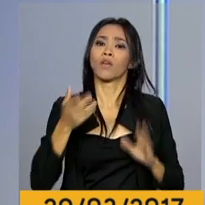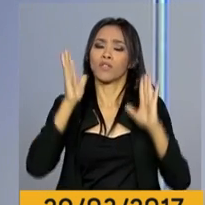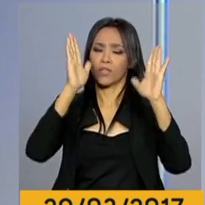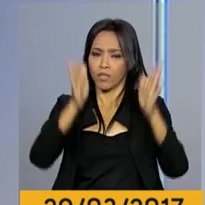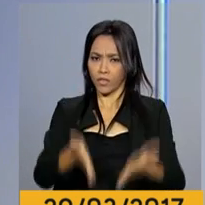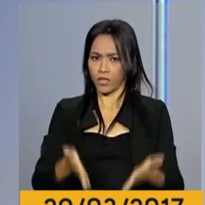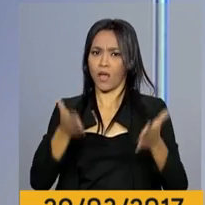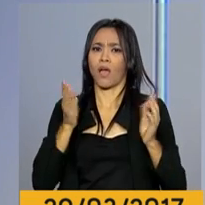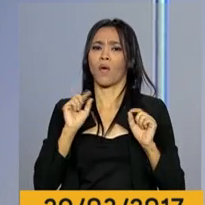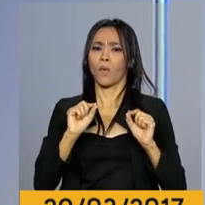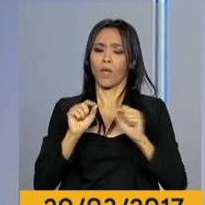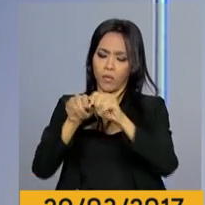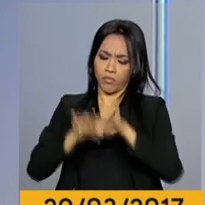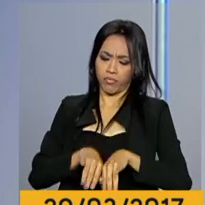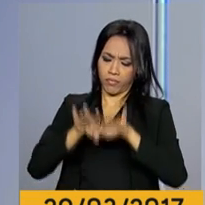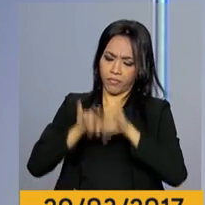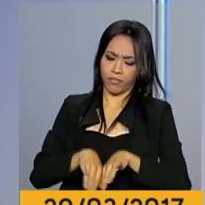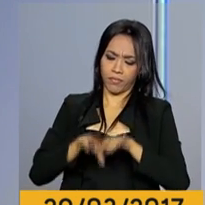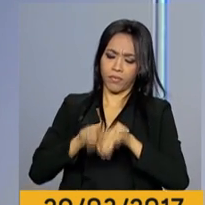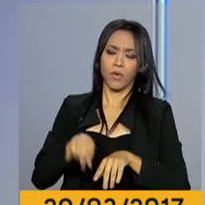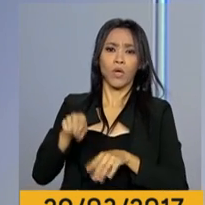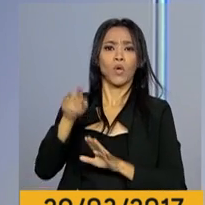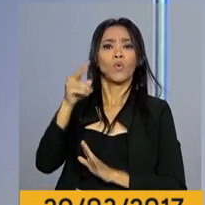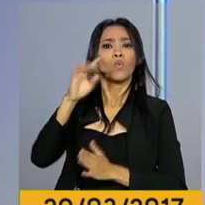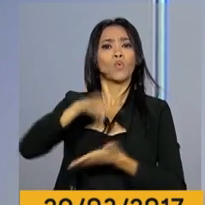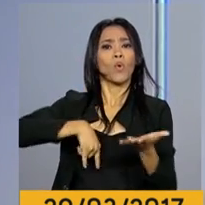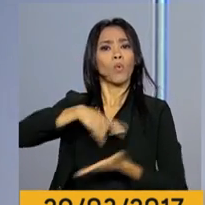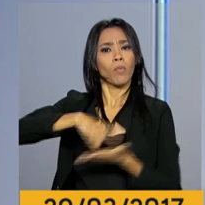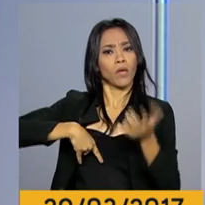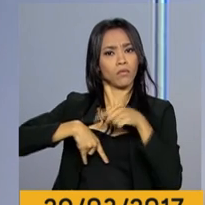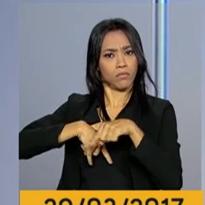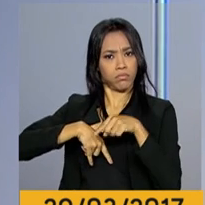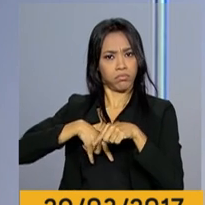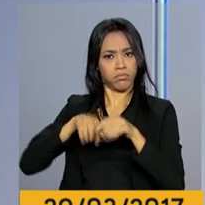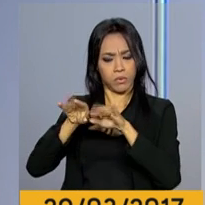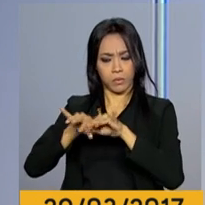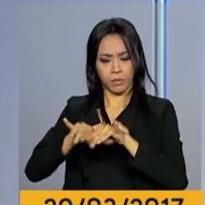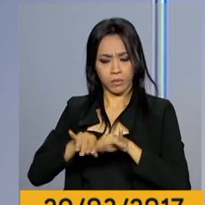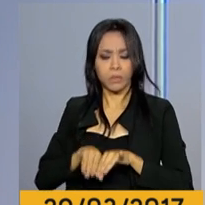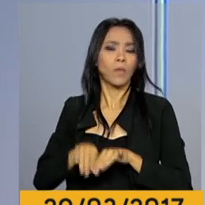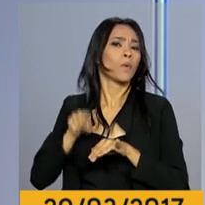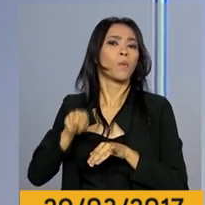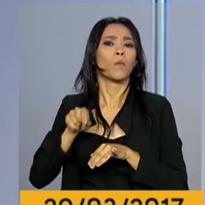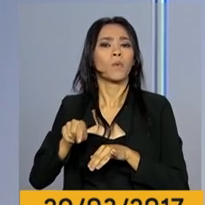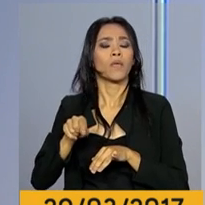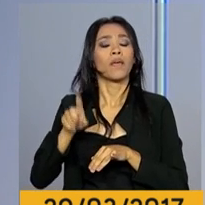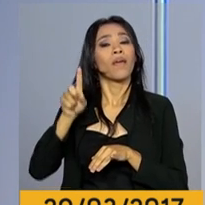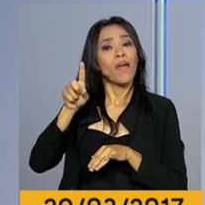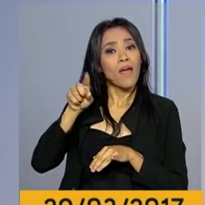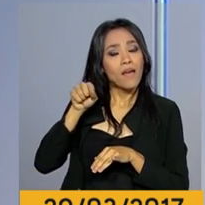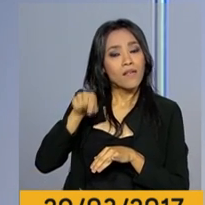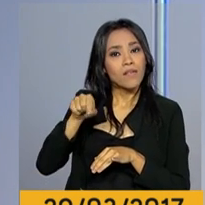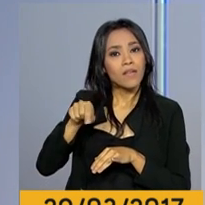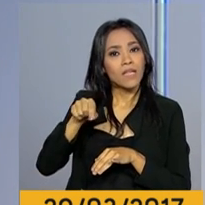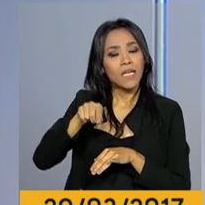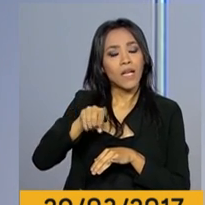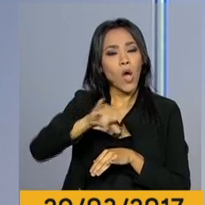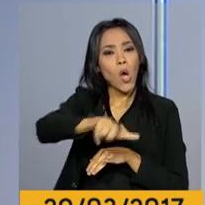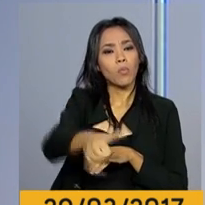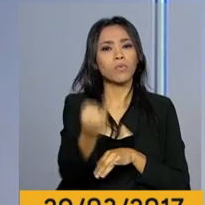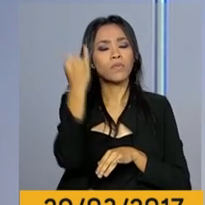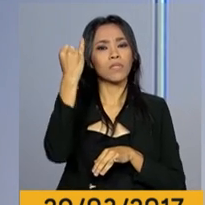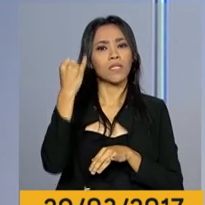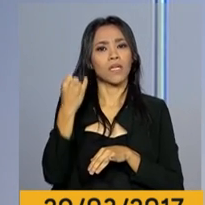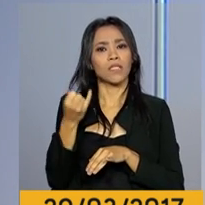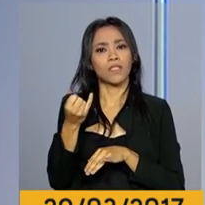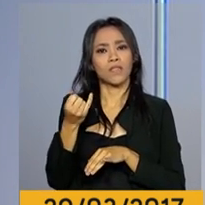num documento chamado ponte para o futuro em que nós traçamos o que seria indispensável naquela oportunidade para o